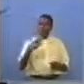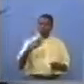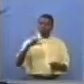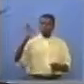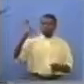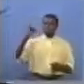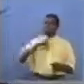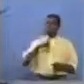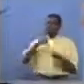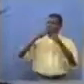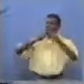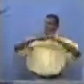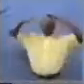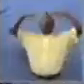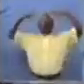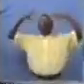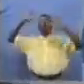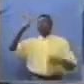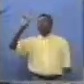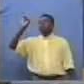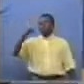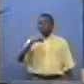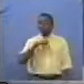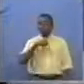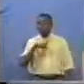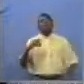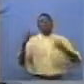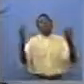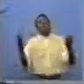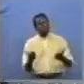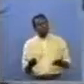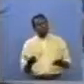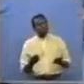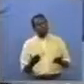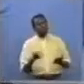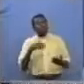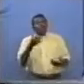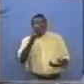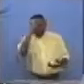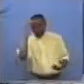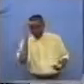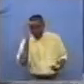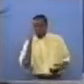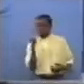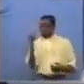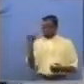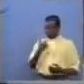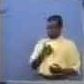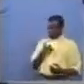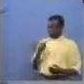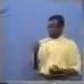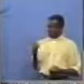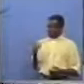o esplendor da glória de Deus. E hoje, quantas pessoas que se dizem lindas,